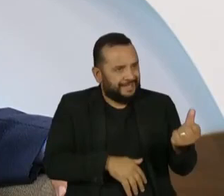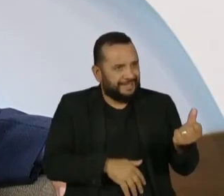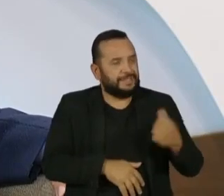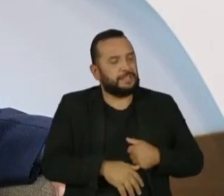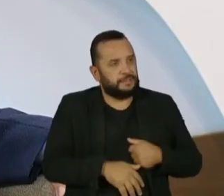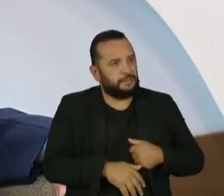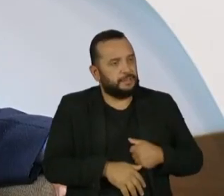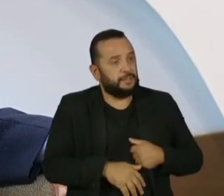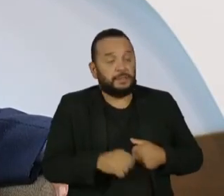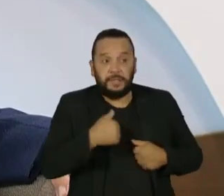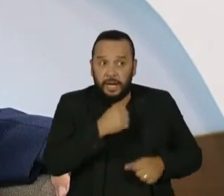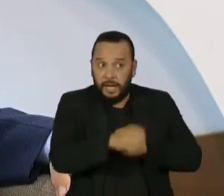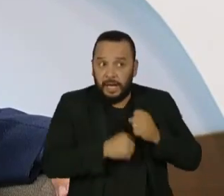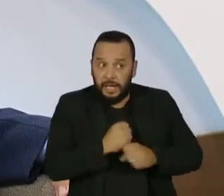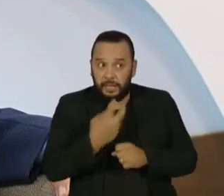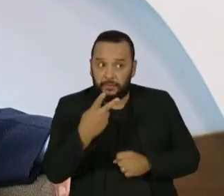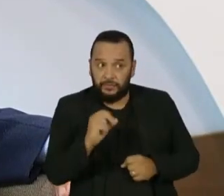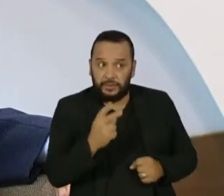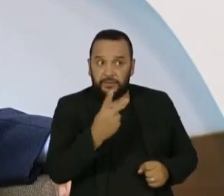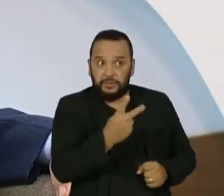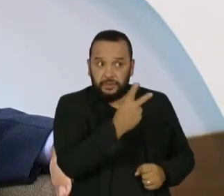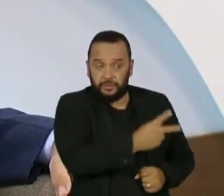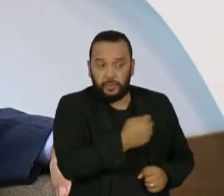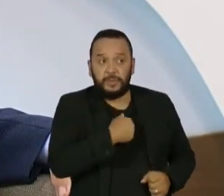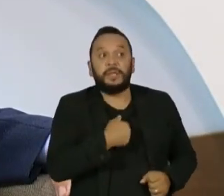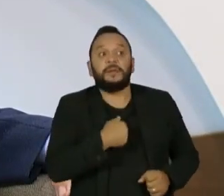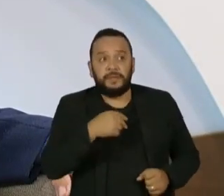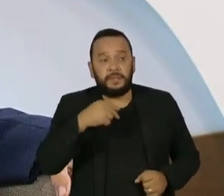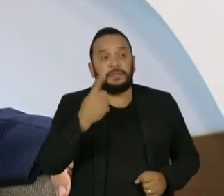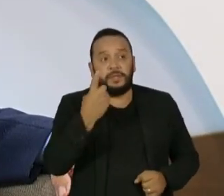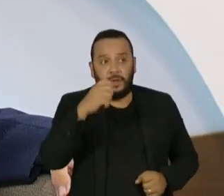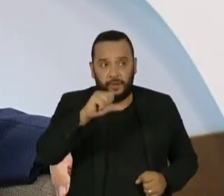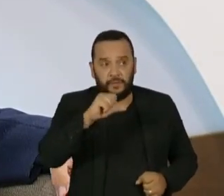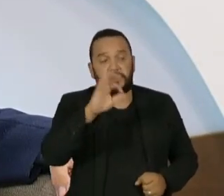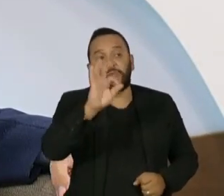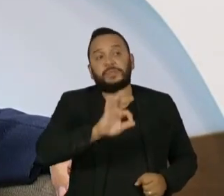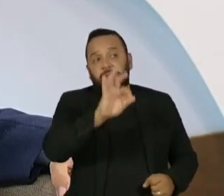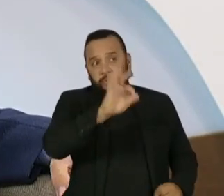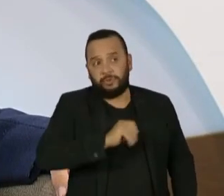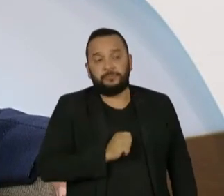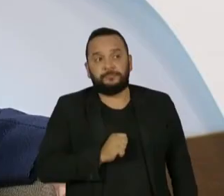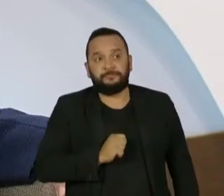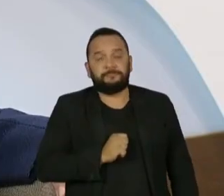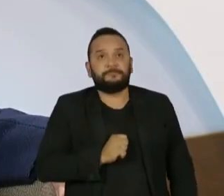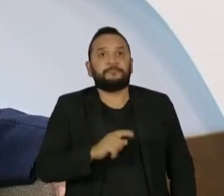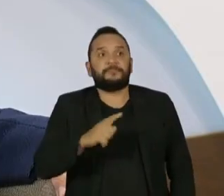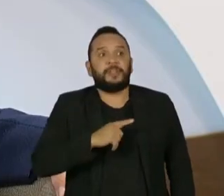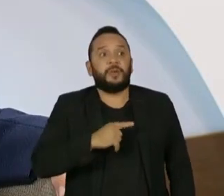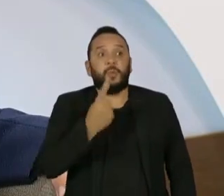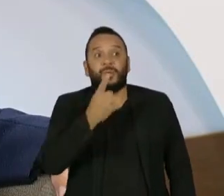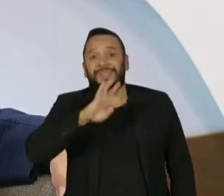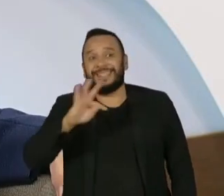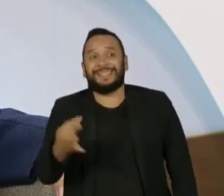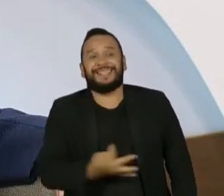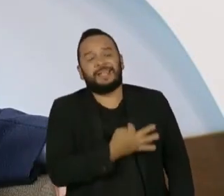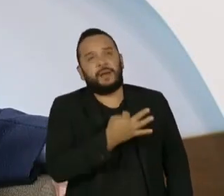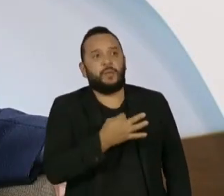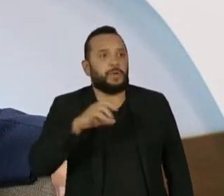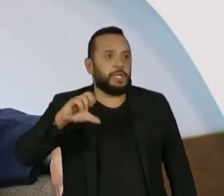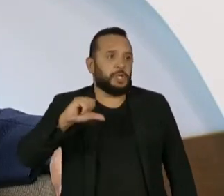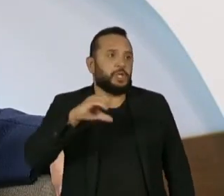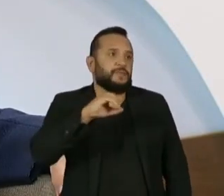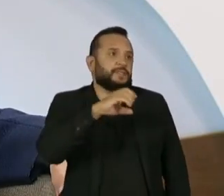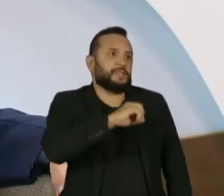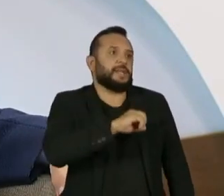final de 2022 com quase 19%. Ou seja, nós temos 1 trilhão e 900 bilhões de reais,